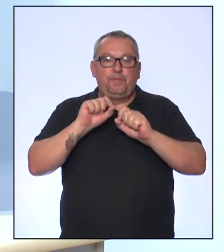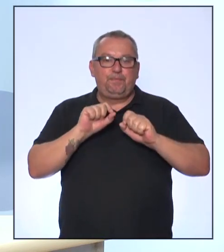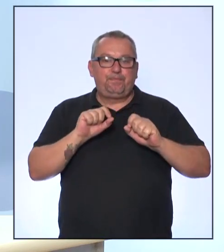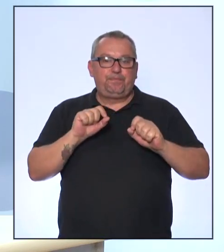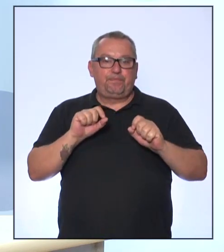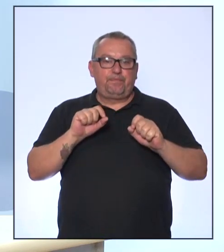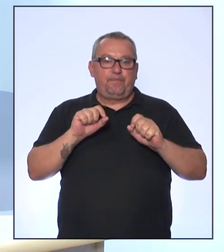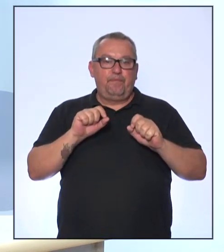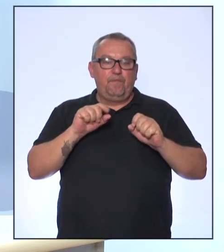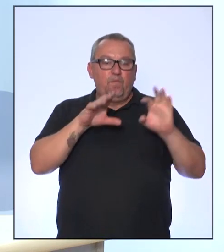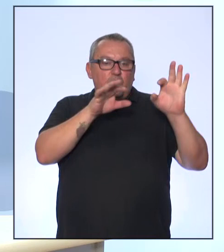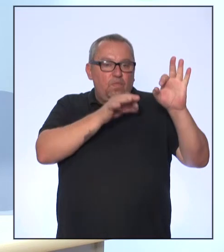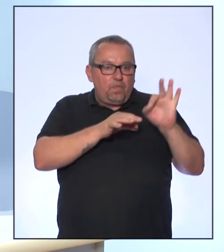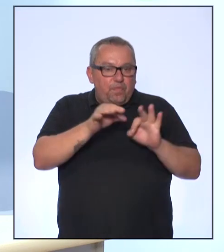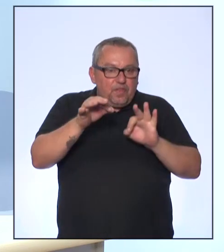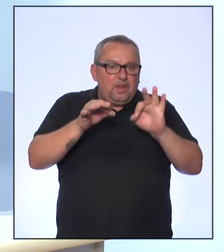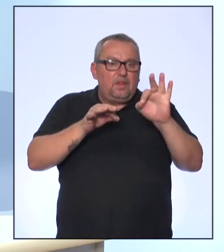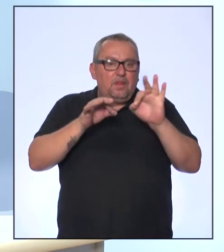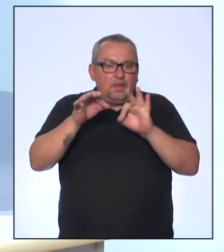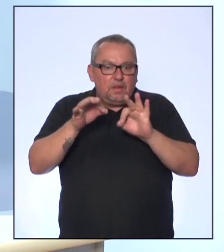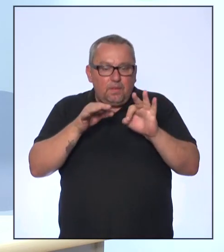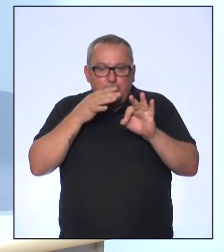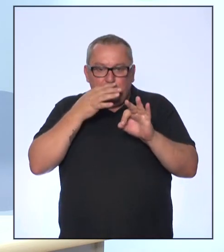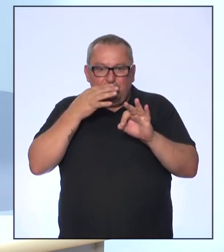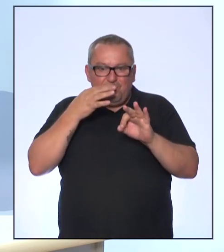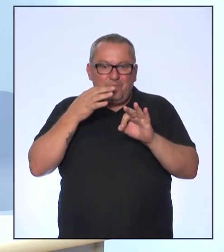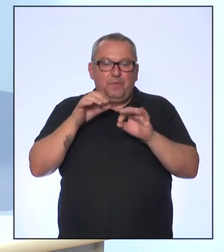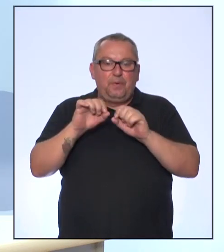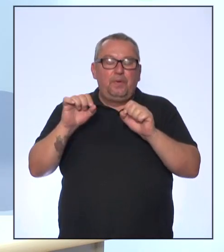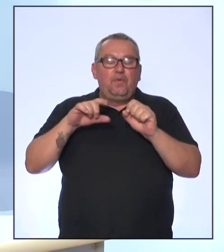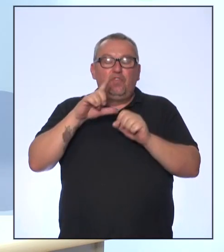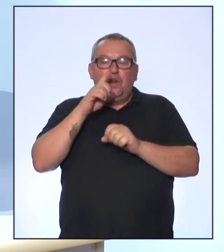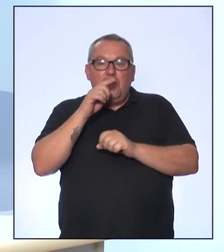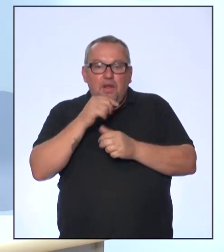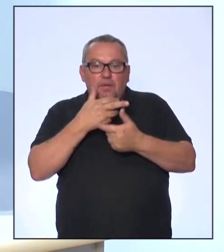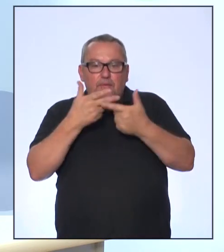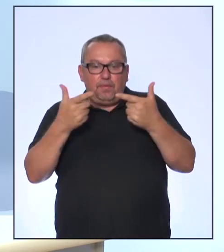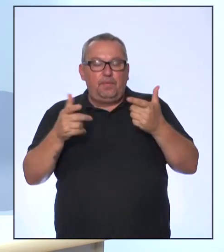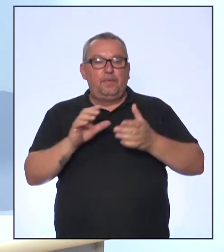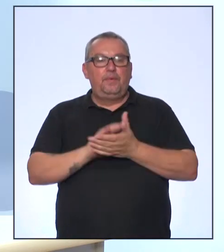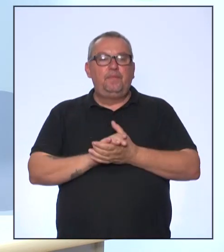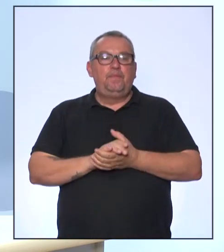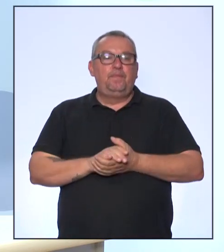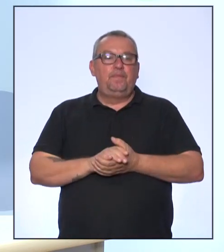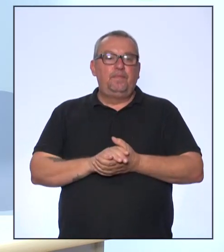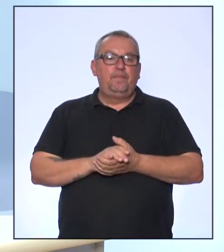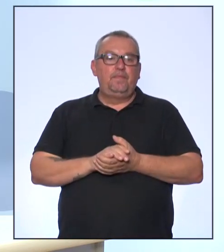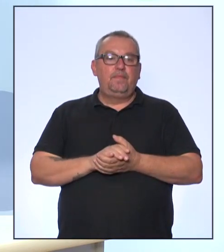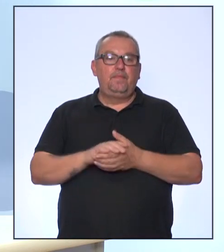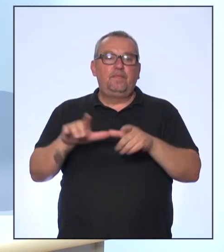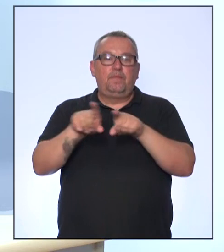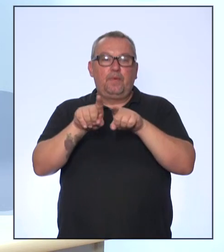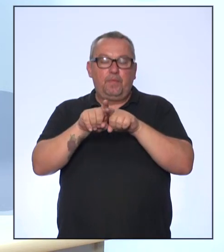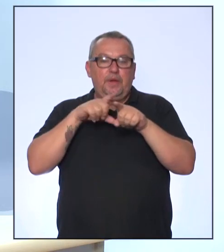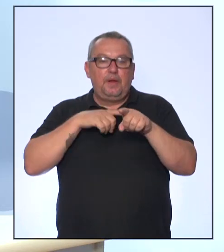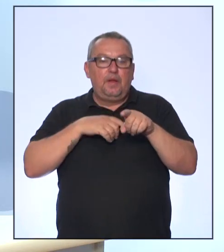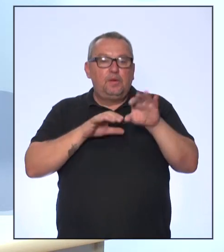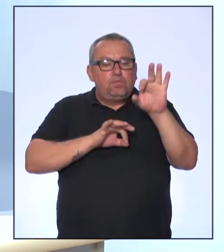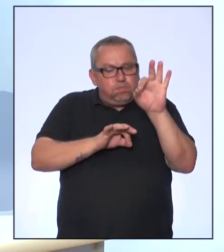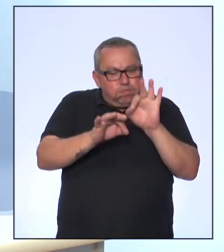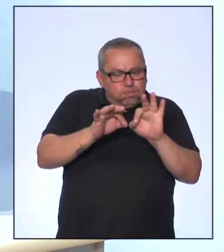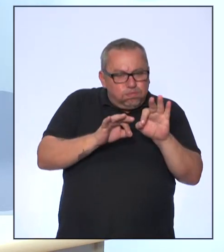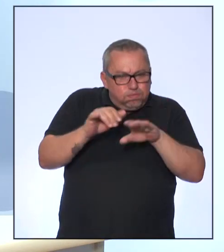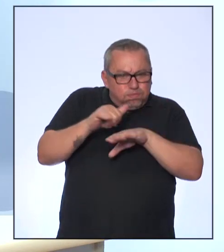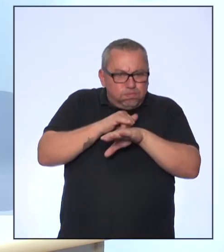de controle de líquido que sai e entra da célula, certo? Então, tem essas estruturas. A